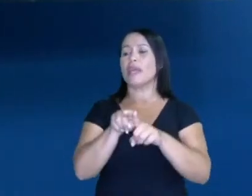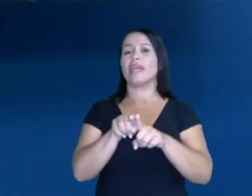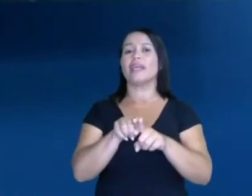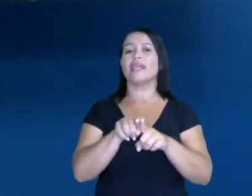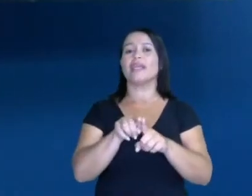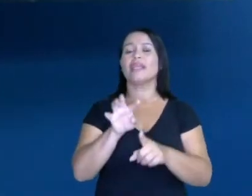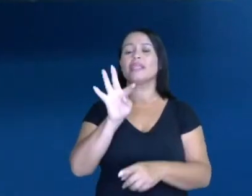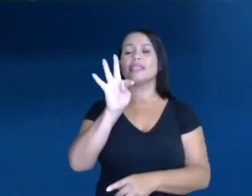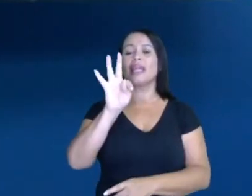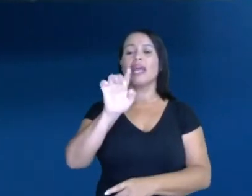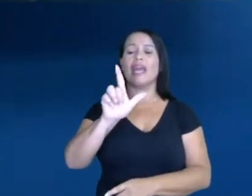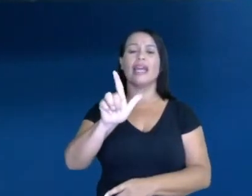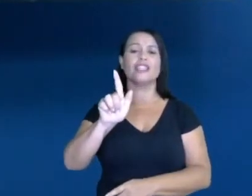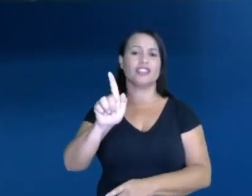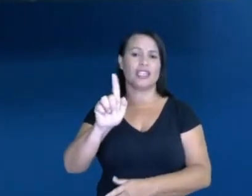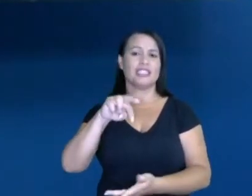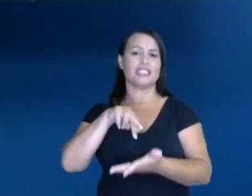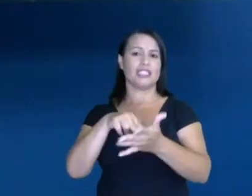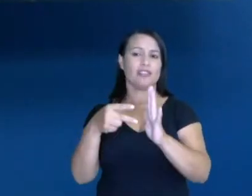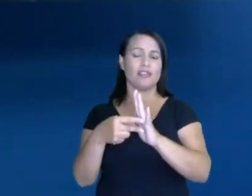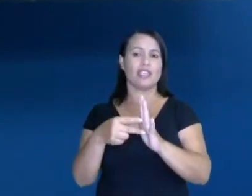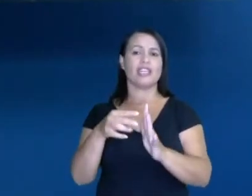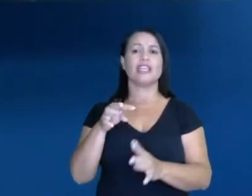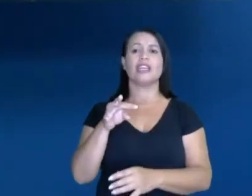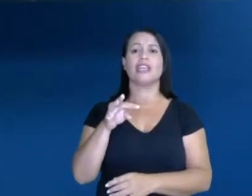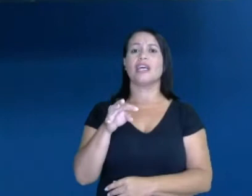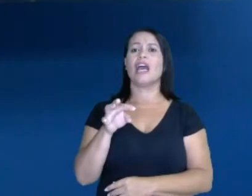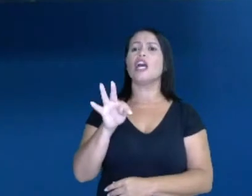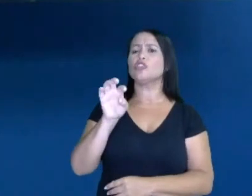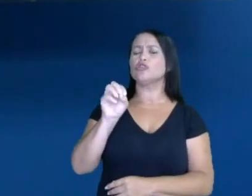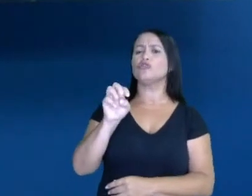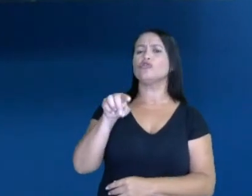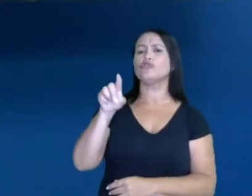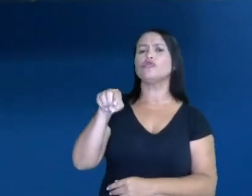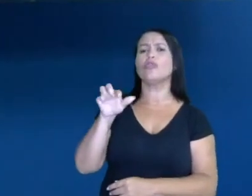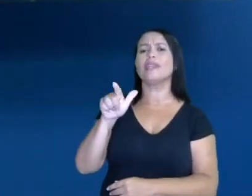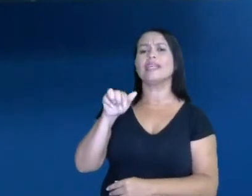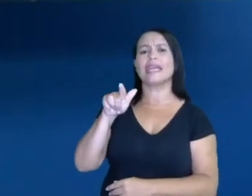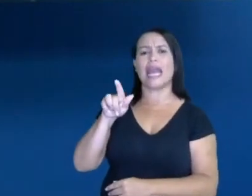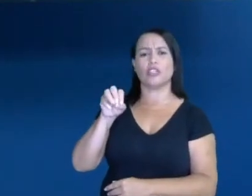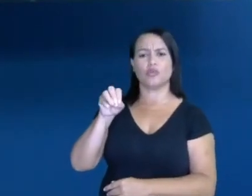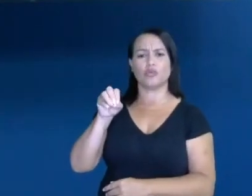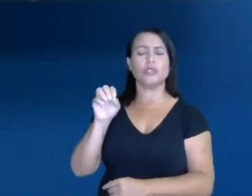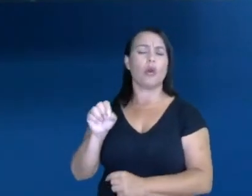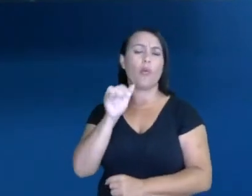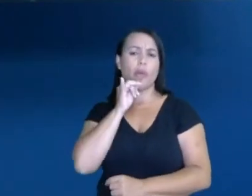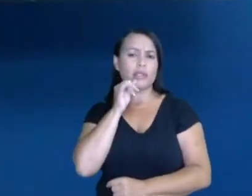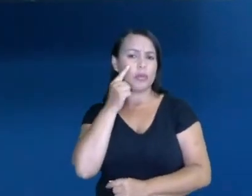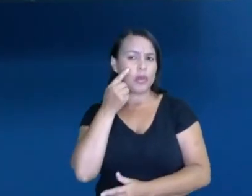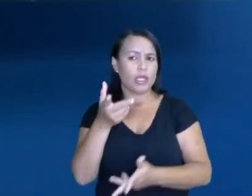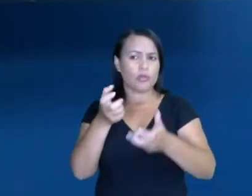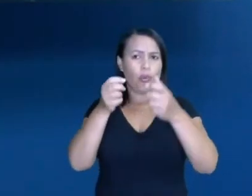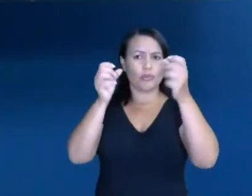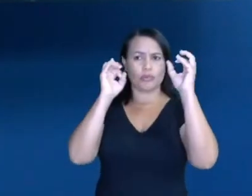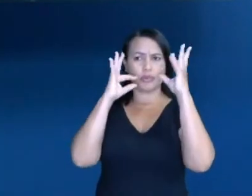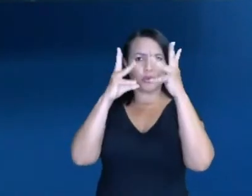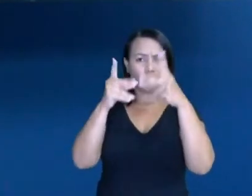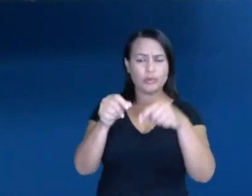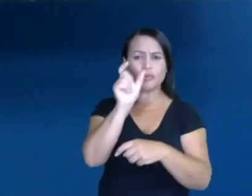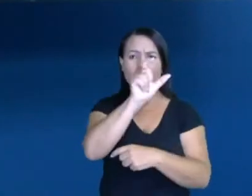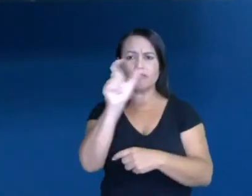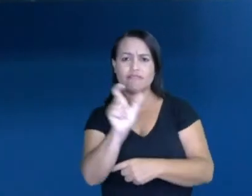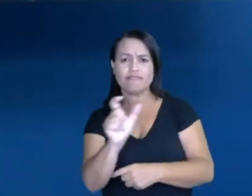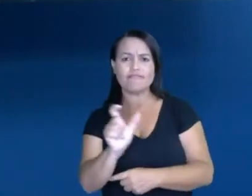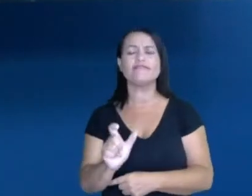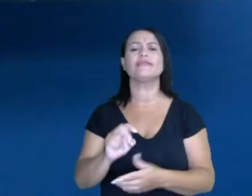escrevo TLG em vez de utilizar estou ligado. Então, todos esses exemplos são exemplos